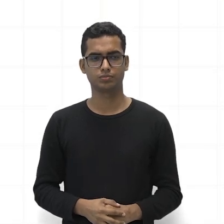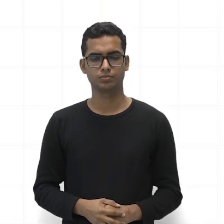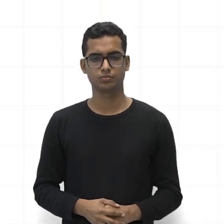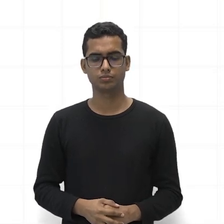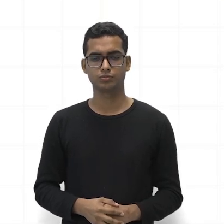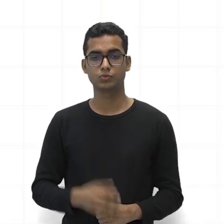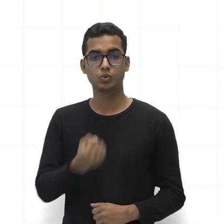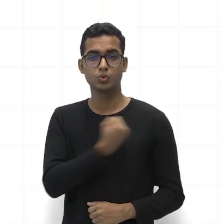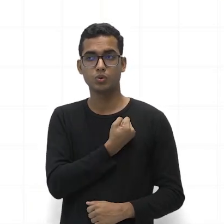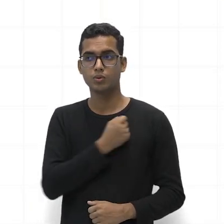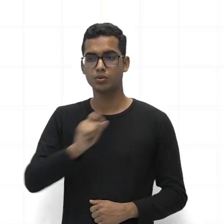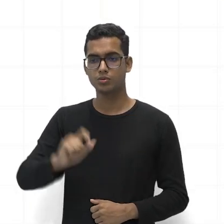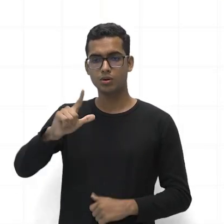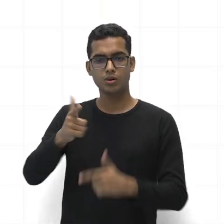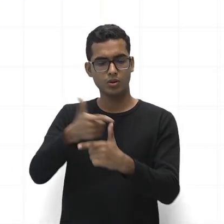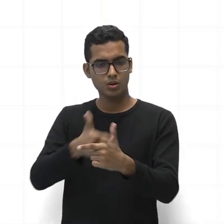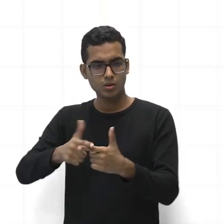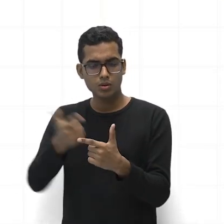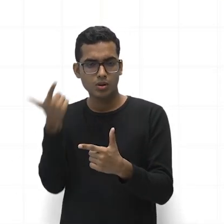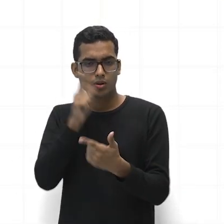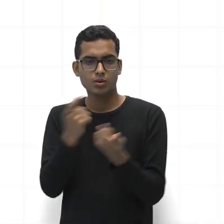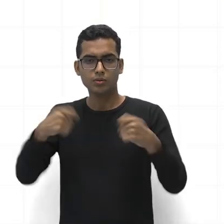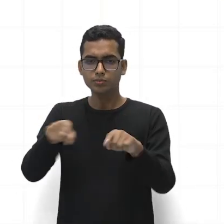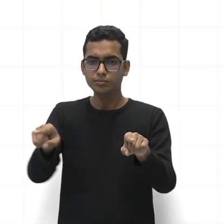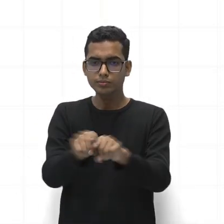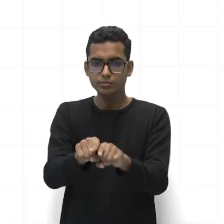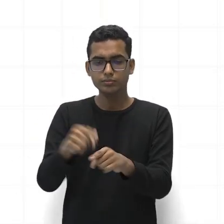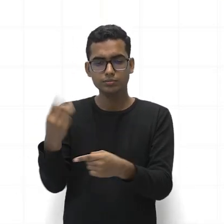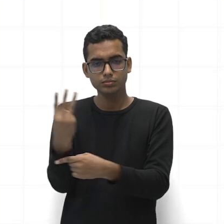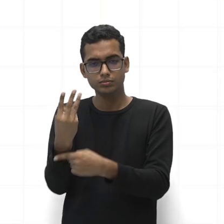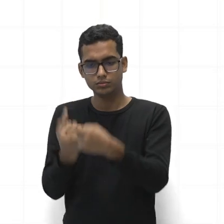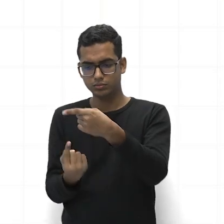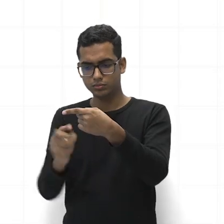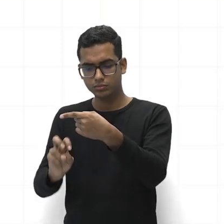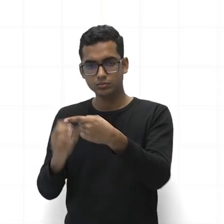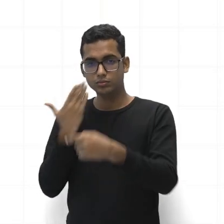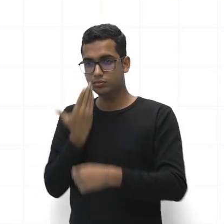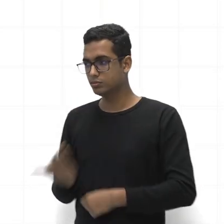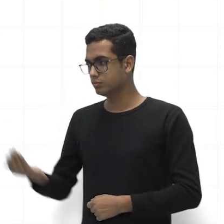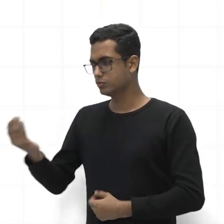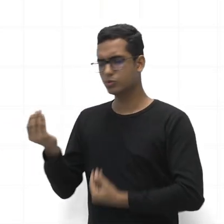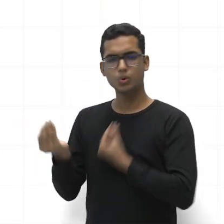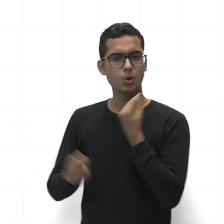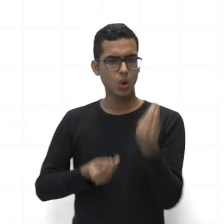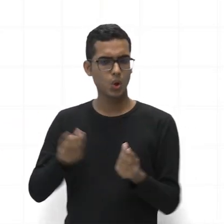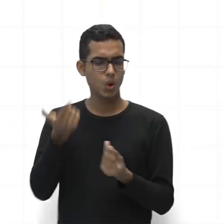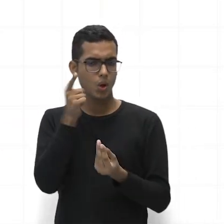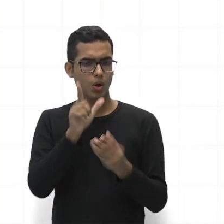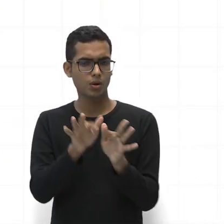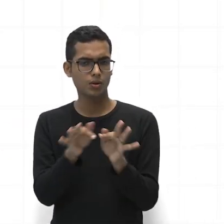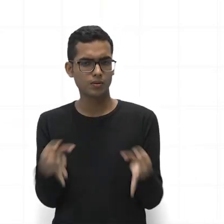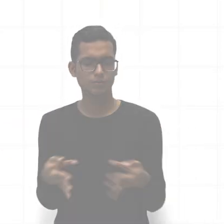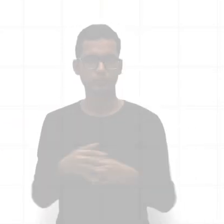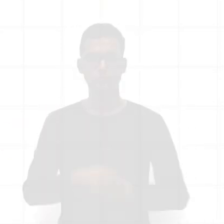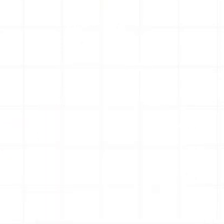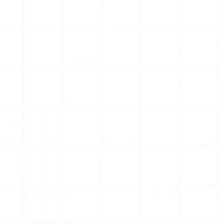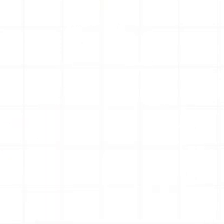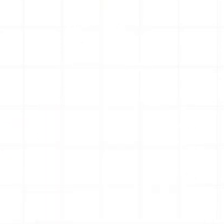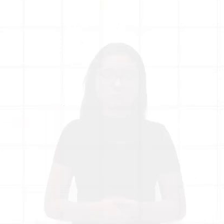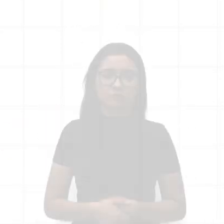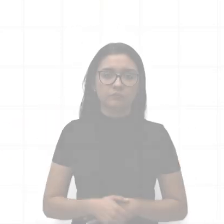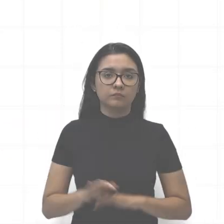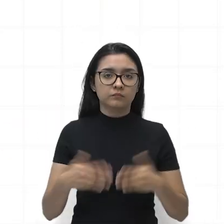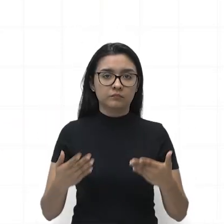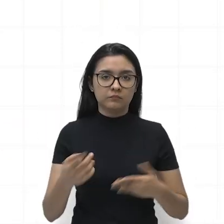entre os dois. No nosso caso, 3 sobre 15, nós vamos simplificar da seguinte maneira. Sempre que você tiver, né,